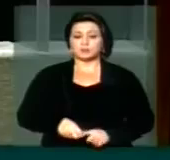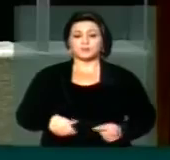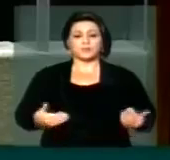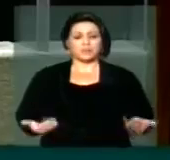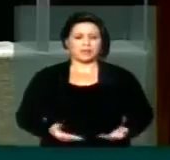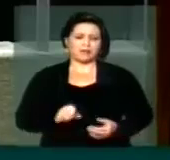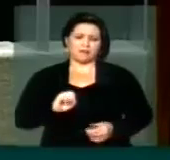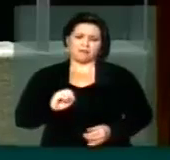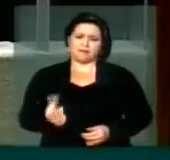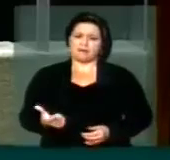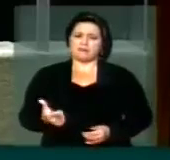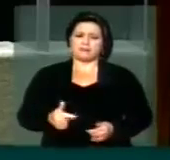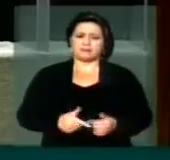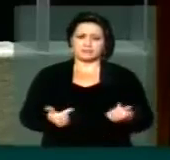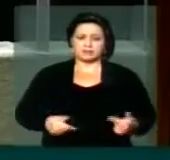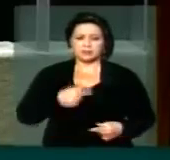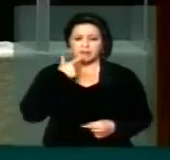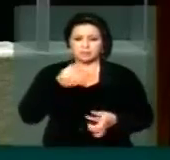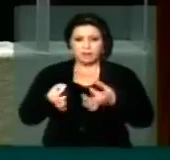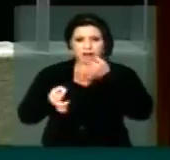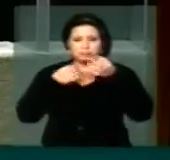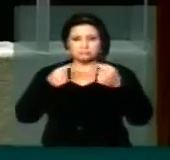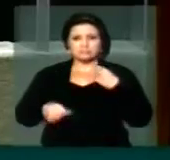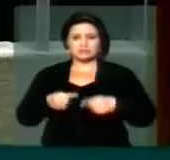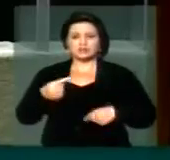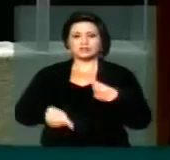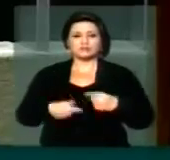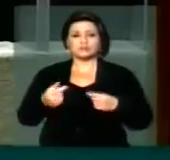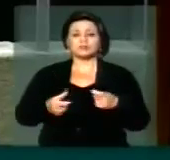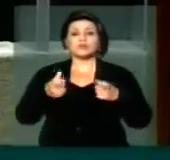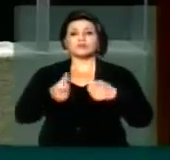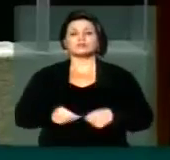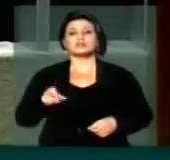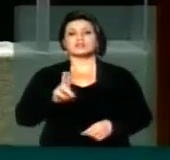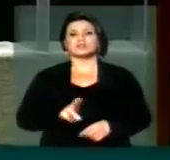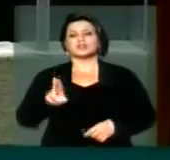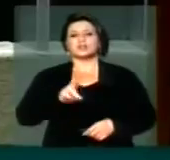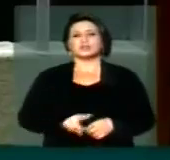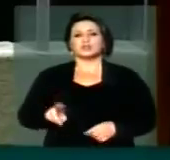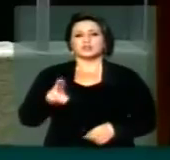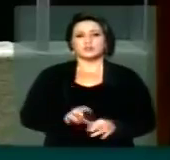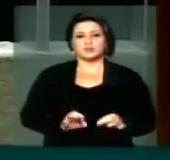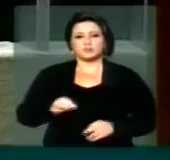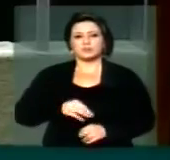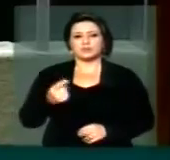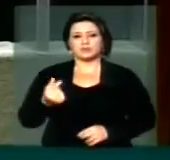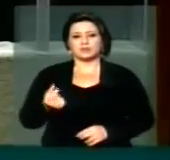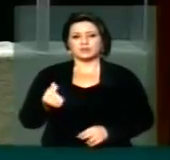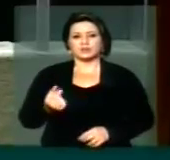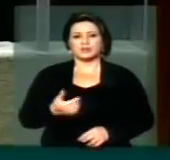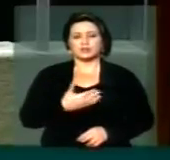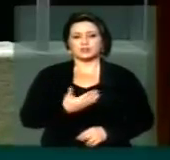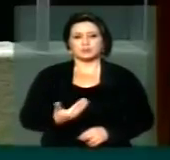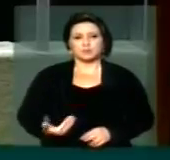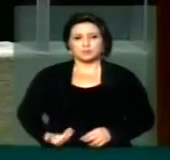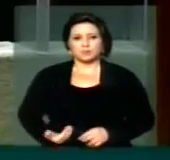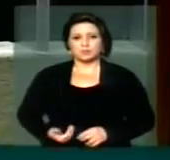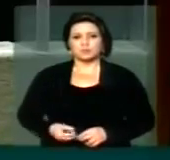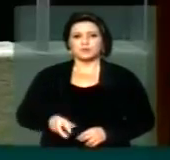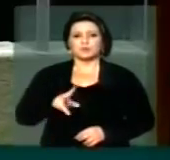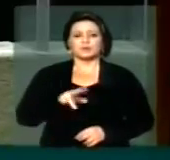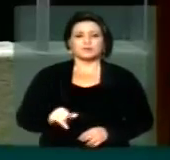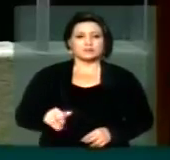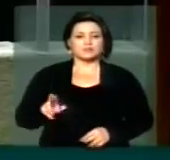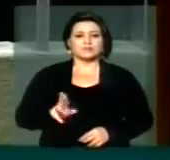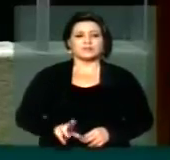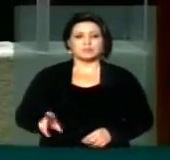é óbvio que nós queremos discutir aonde vai parar o dinheiro público, aonde